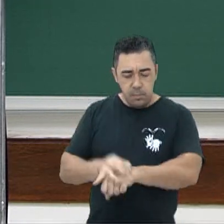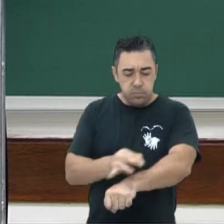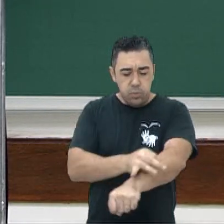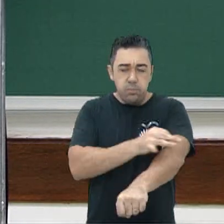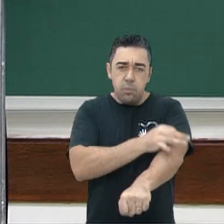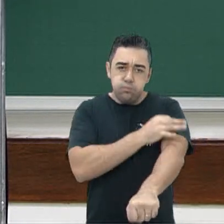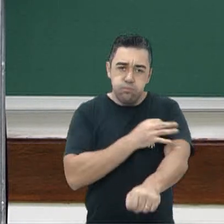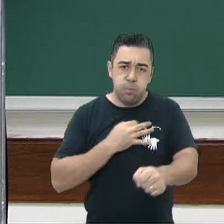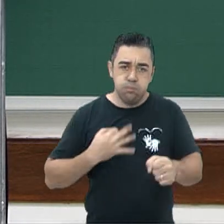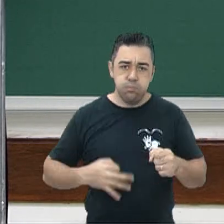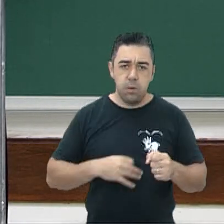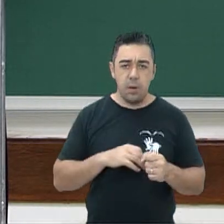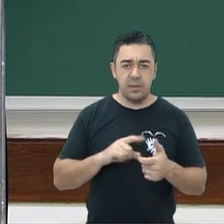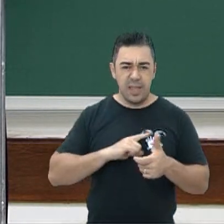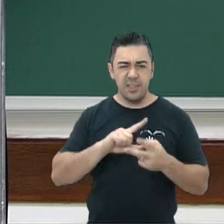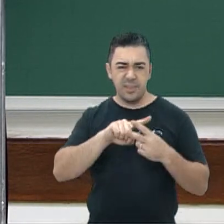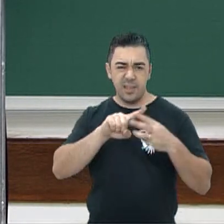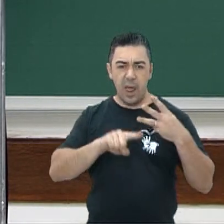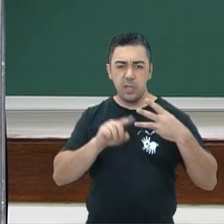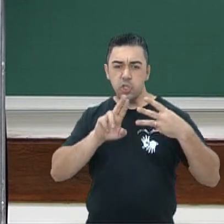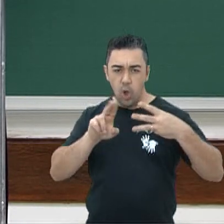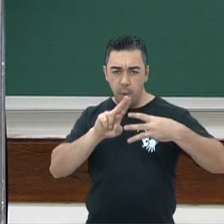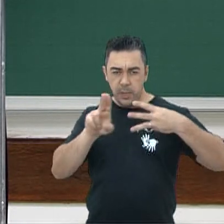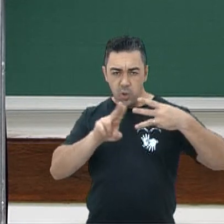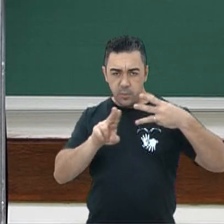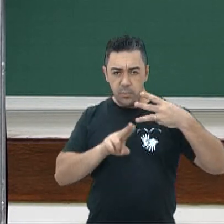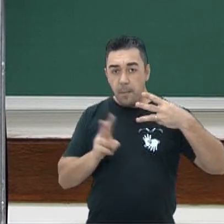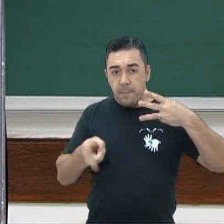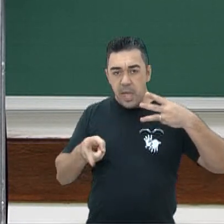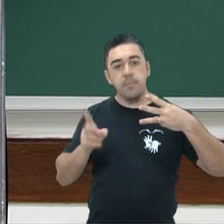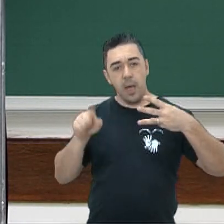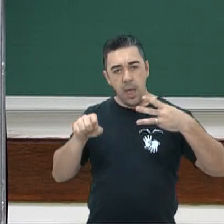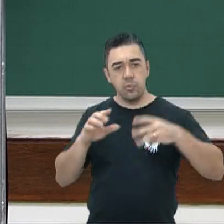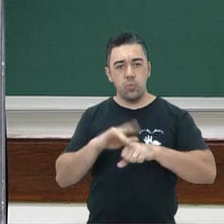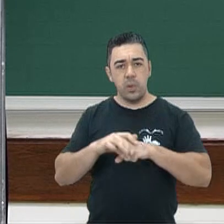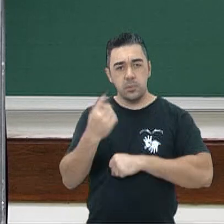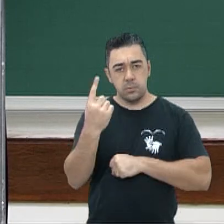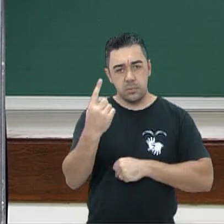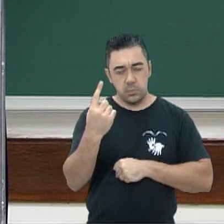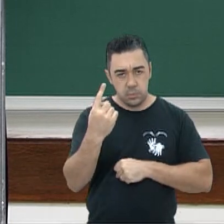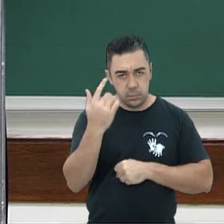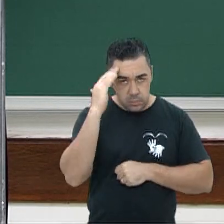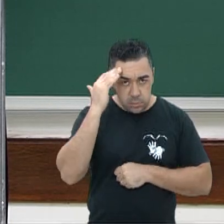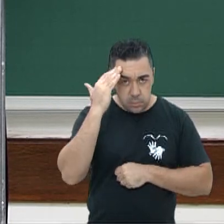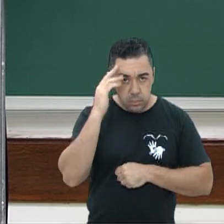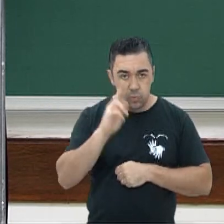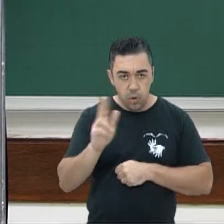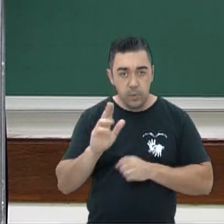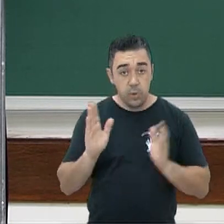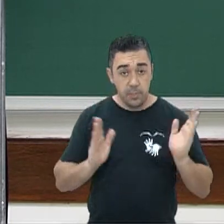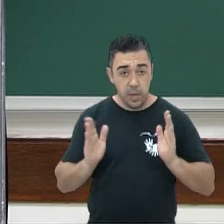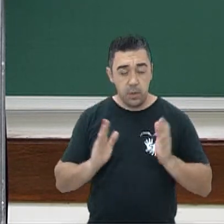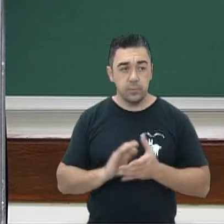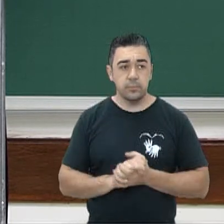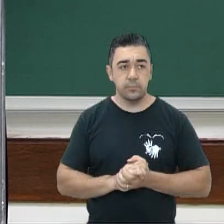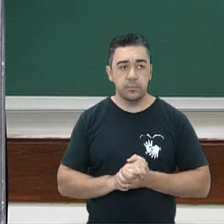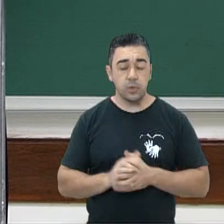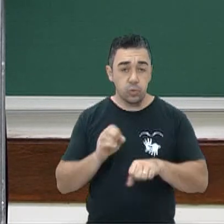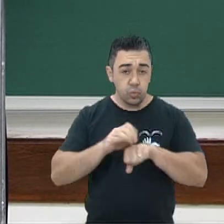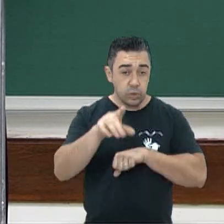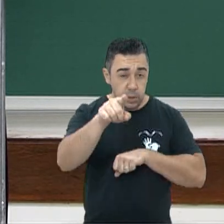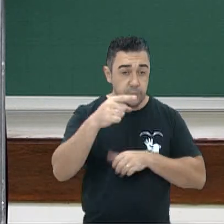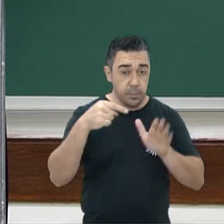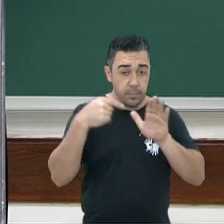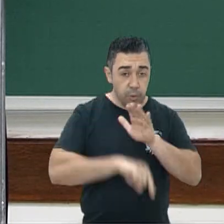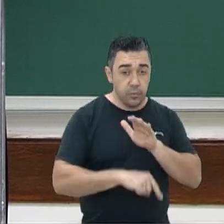a grande peste. São os 3 nomes aí que vocês vão encontrar nos livros de história falando desse momento. Tá? Sugestões para